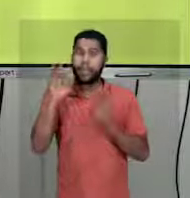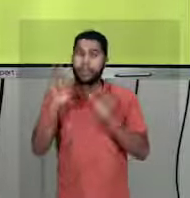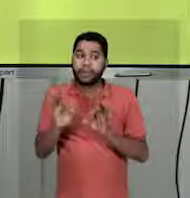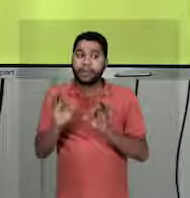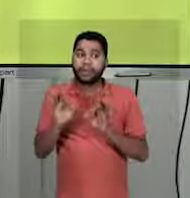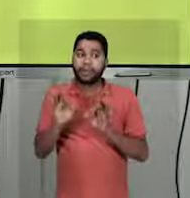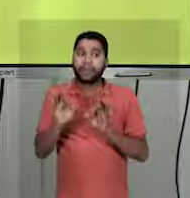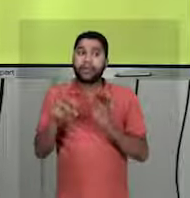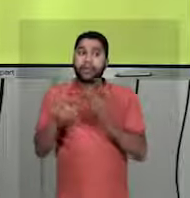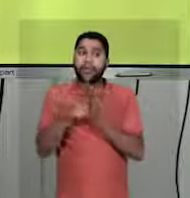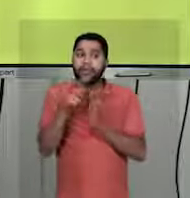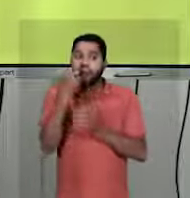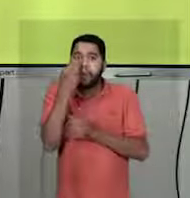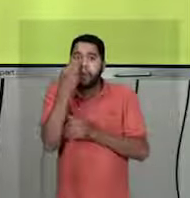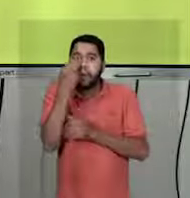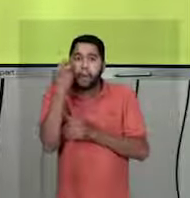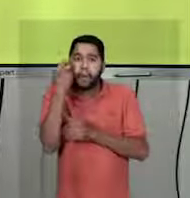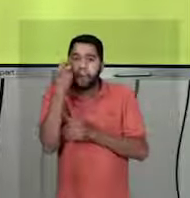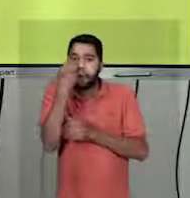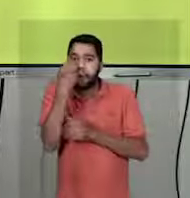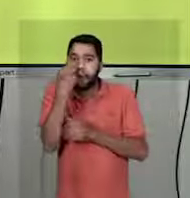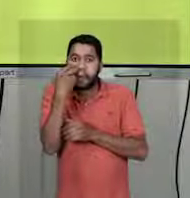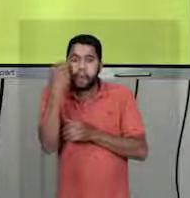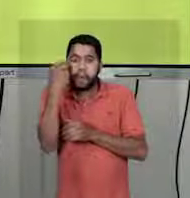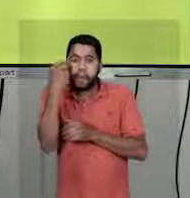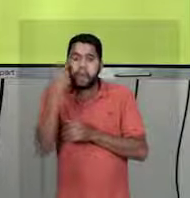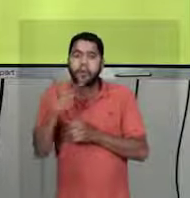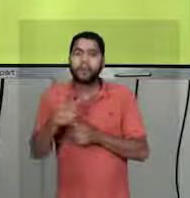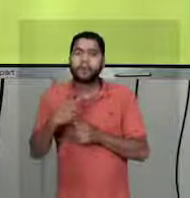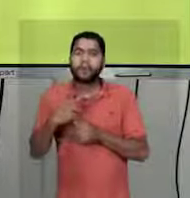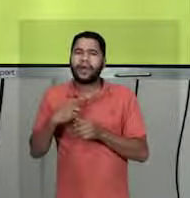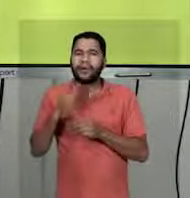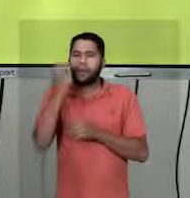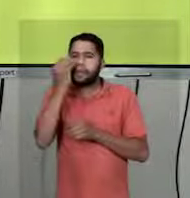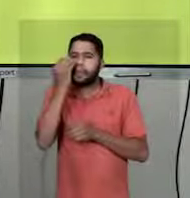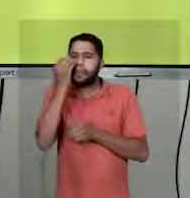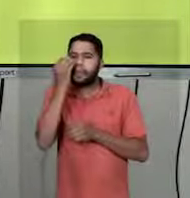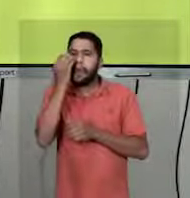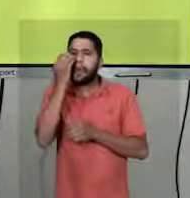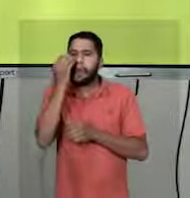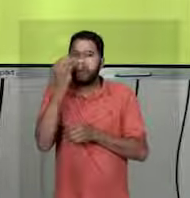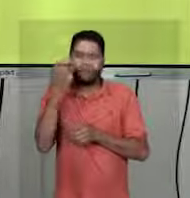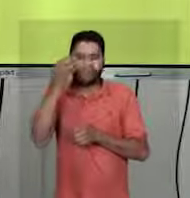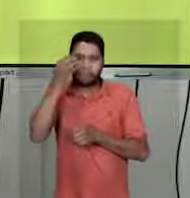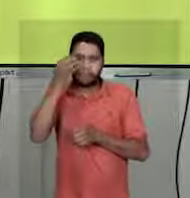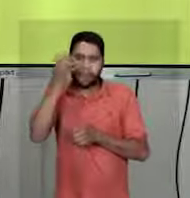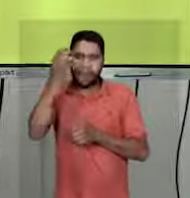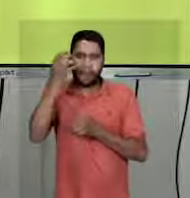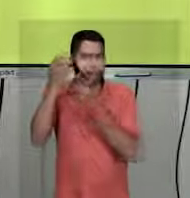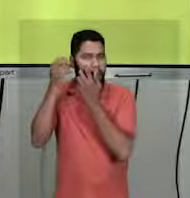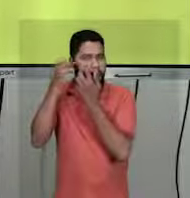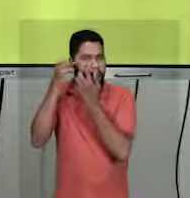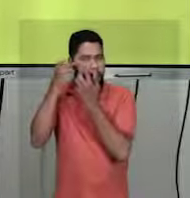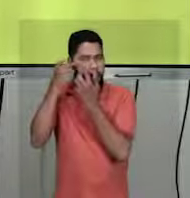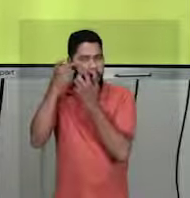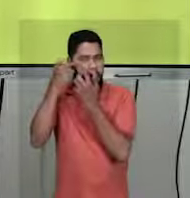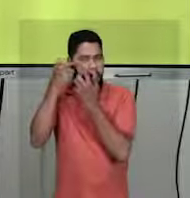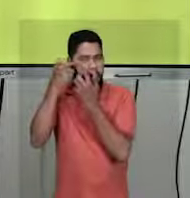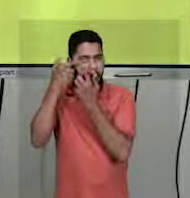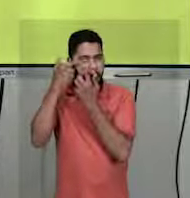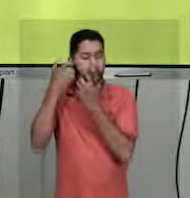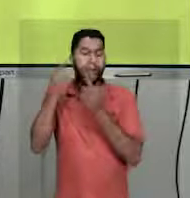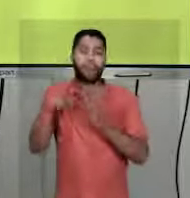nesse ósteo, nessa abertura, é que vai dar essa inflamação, tá certo? Então, infecção